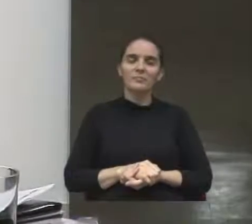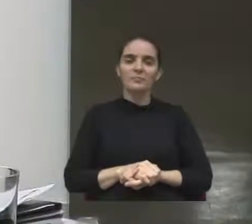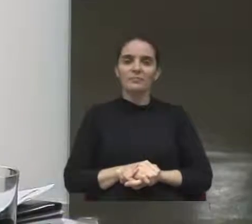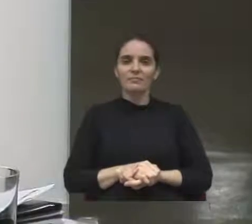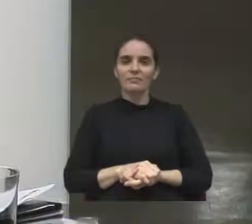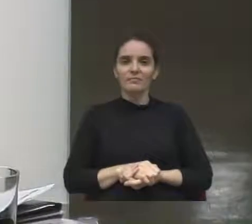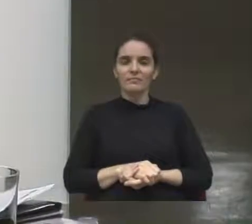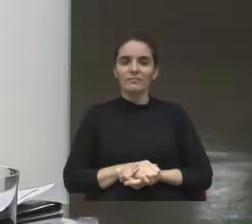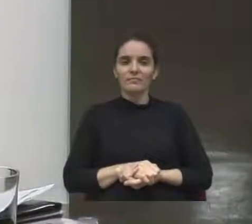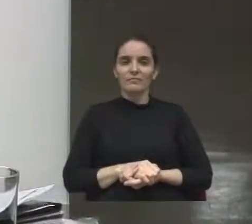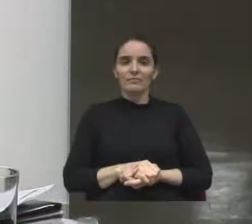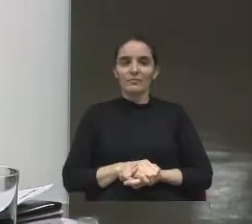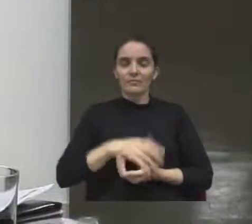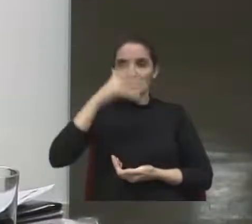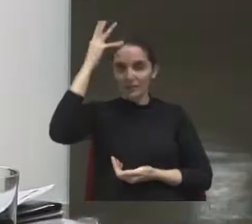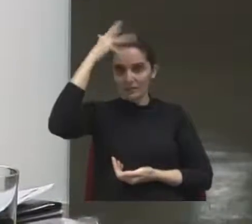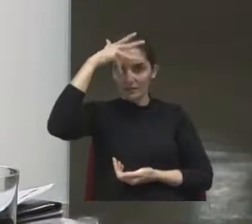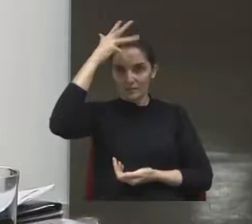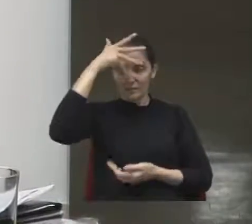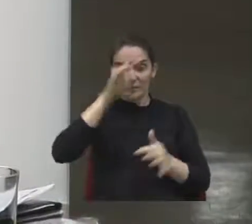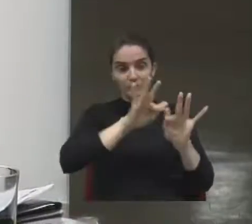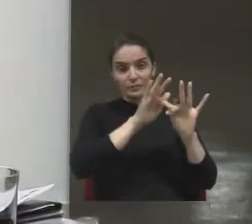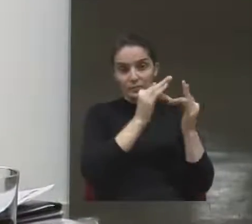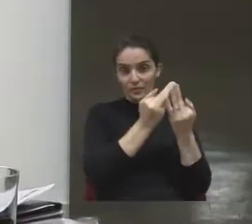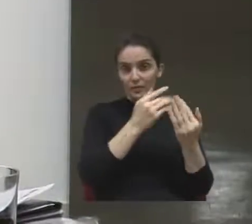uma família que teve um asilo,